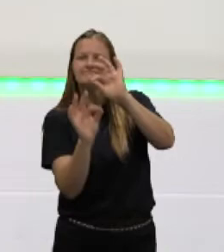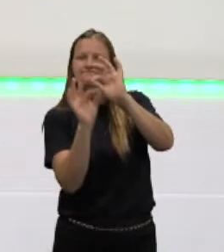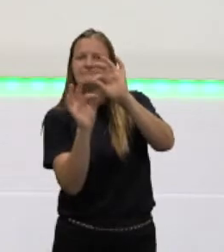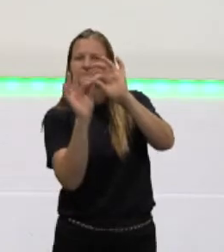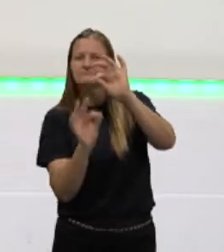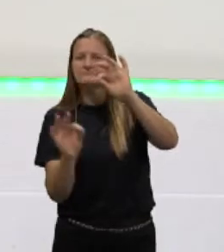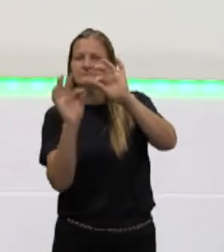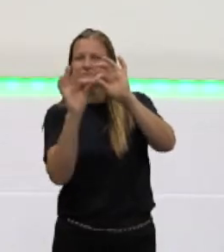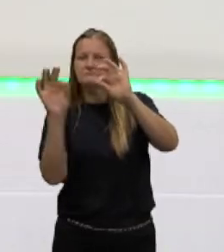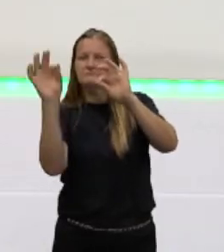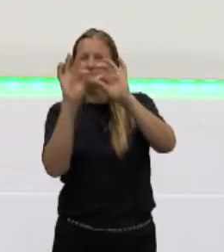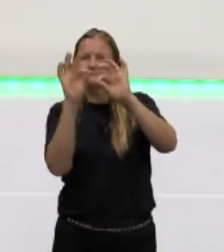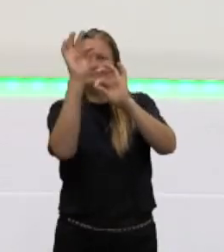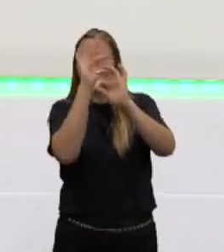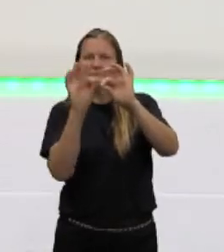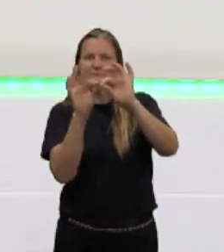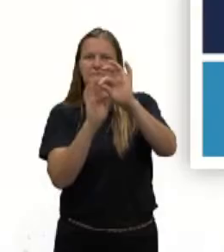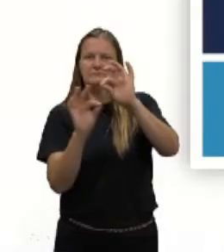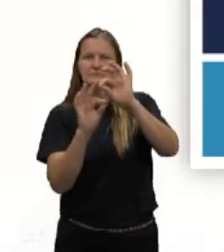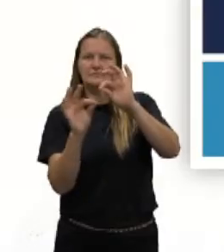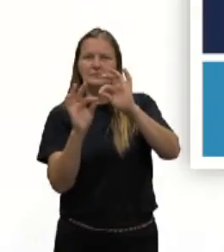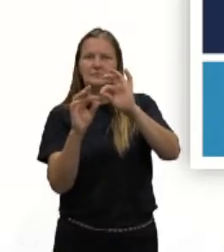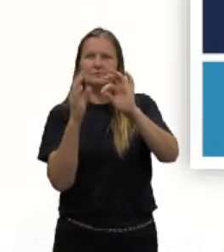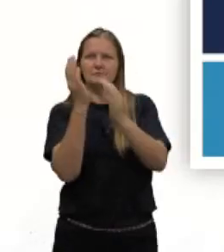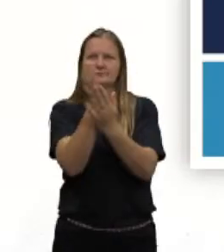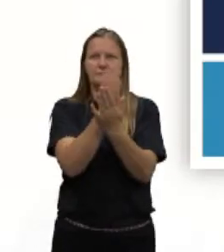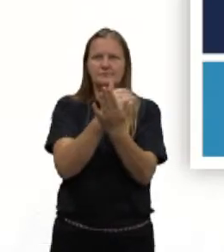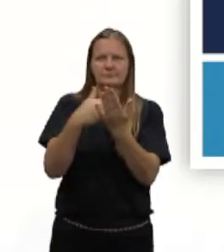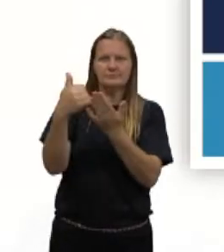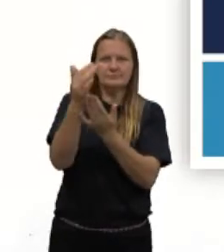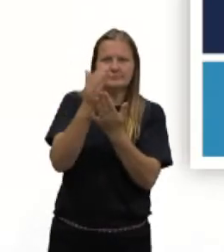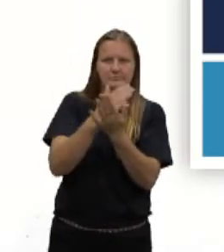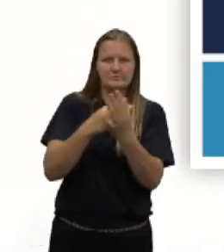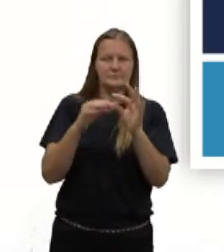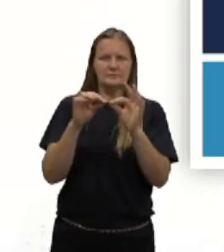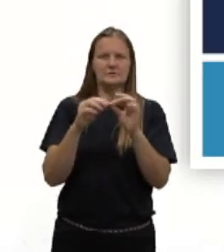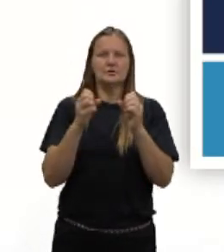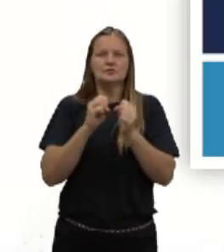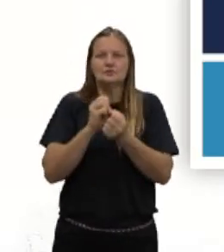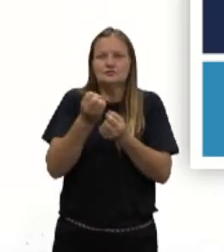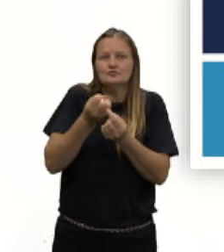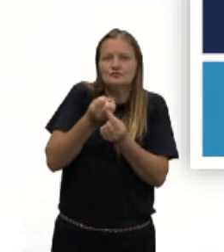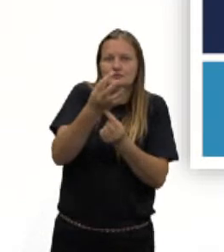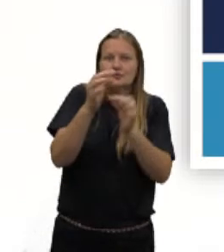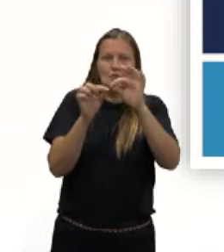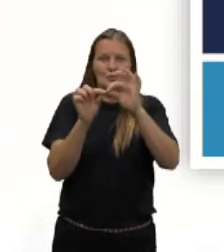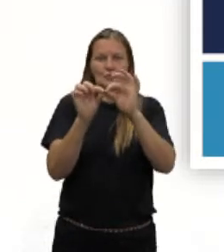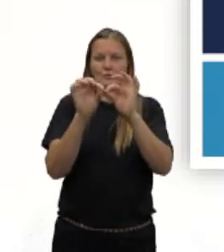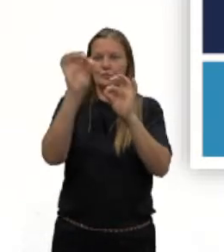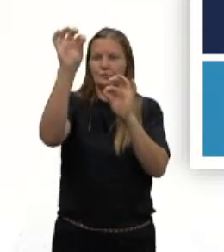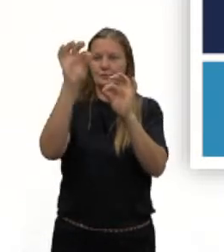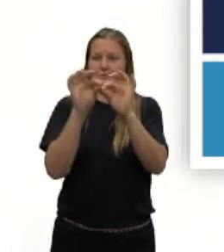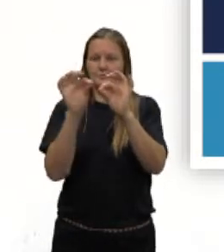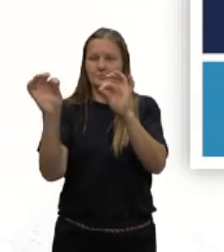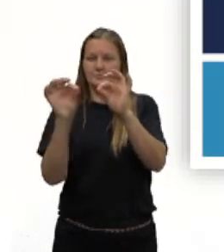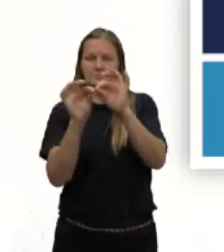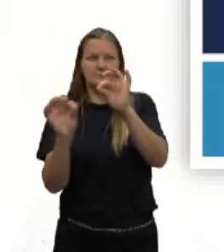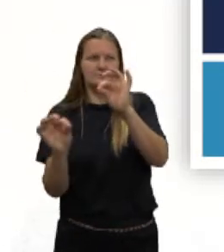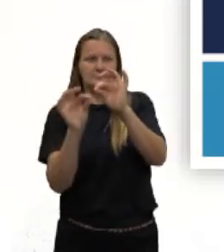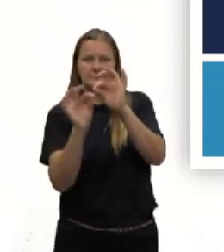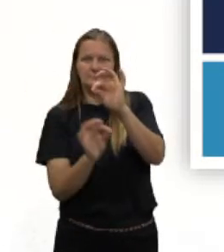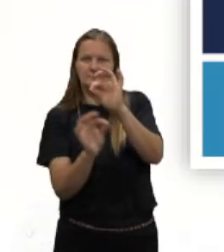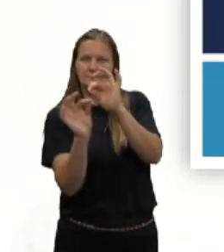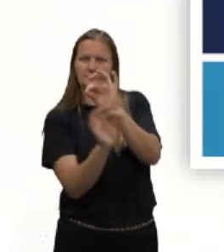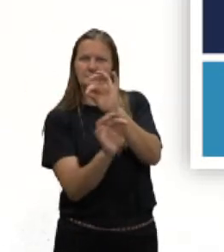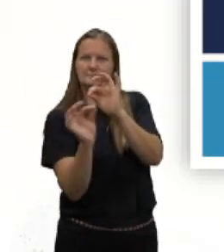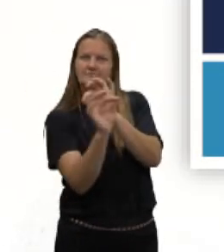elemento, que é dividido em várias partes, e aí distribuído em torno de um eixo longitudinal. Então, também ali